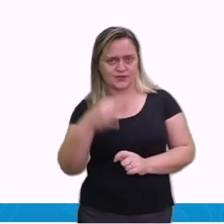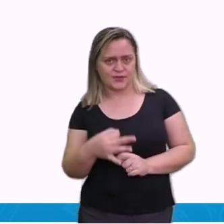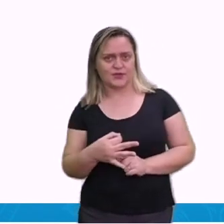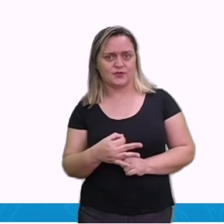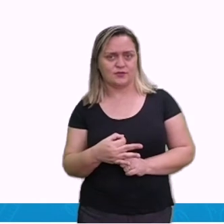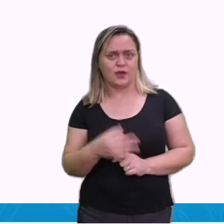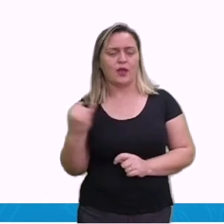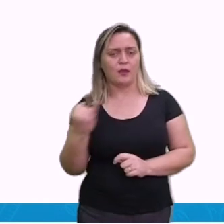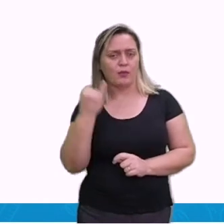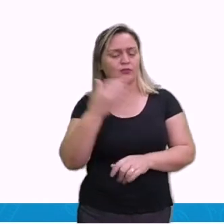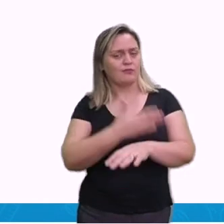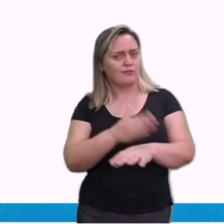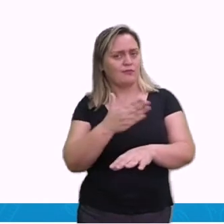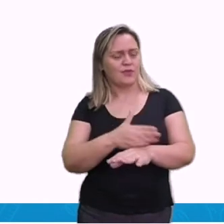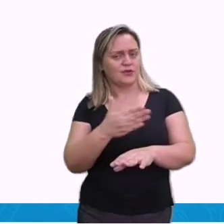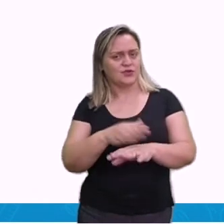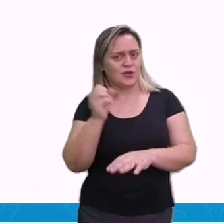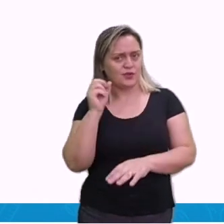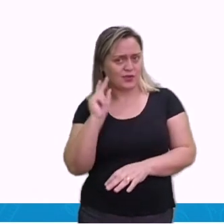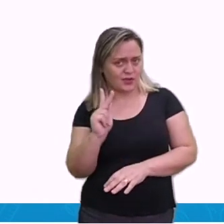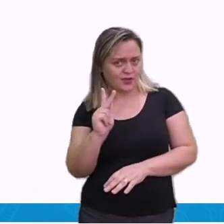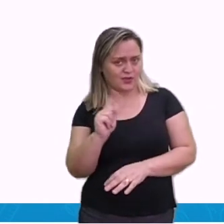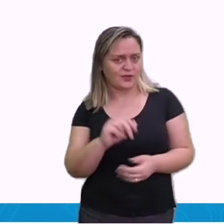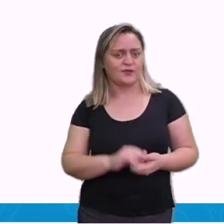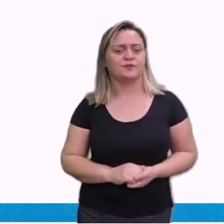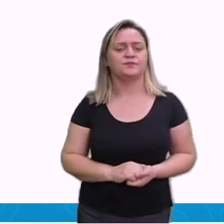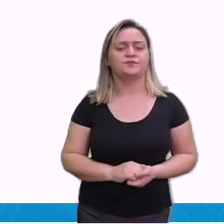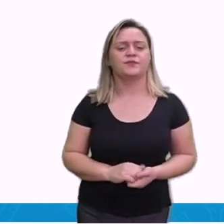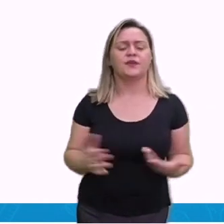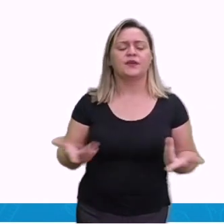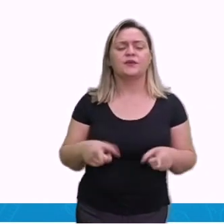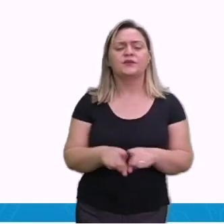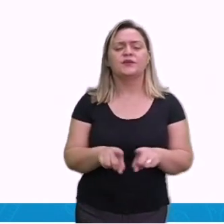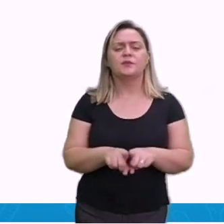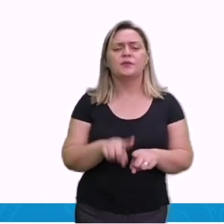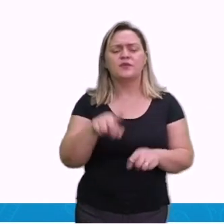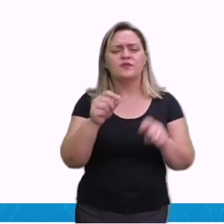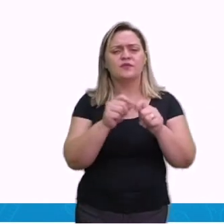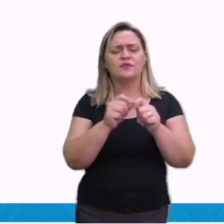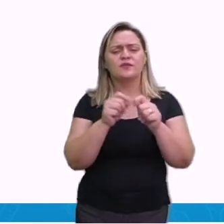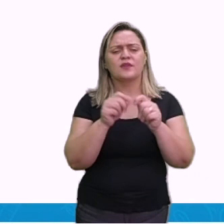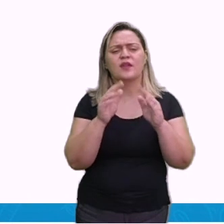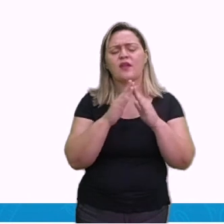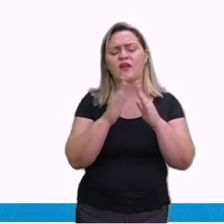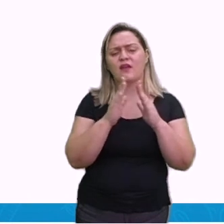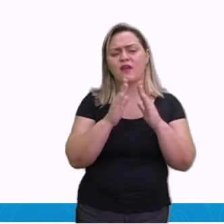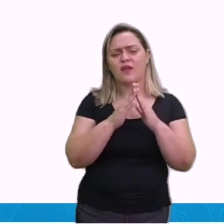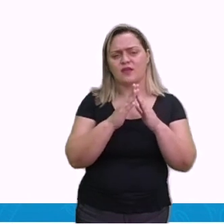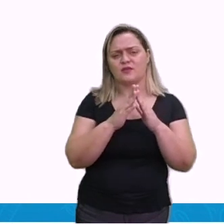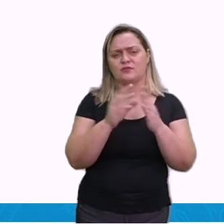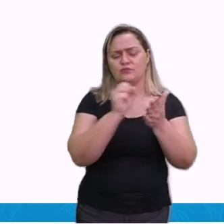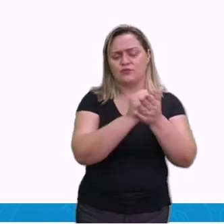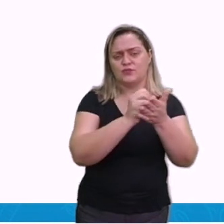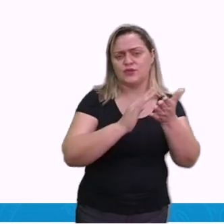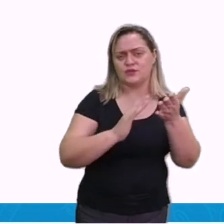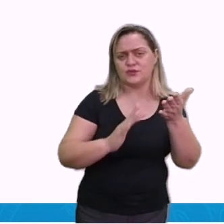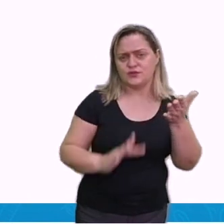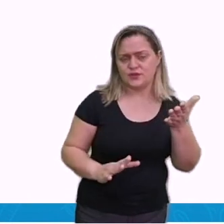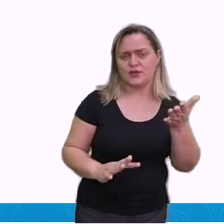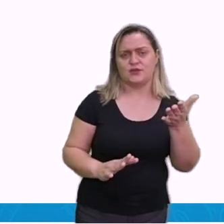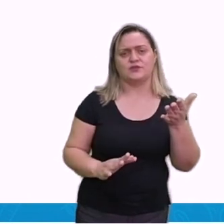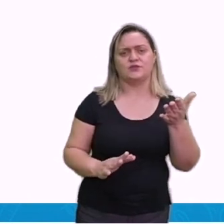o S. Então, tem algumas regras que as palavras têm, né, que ser passadas para o plural seguindo essas